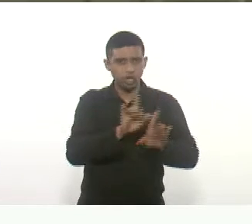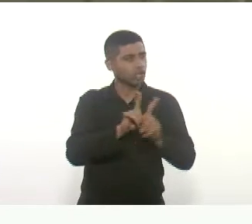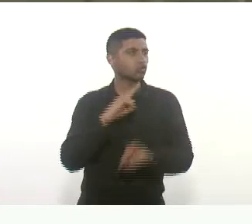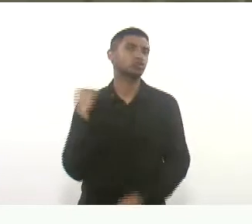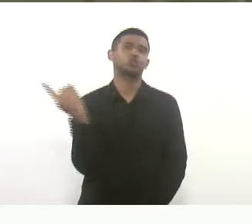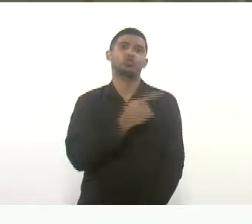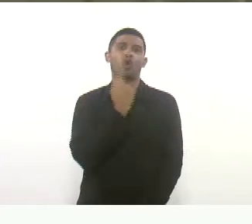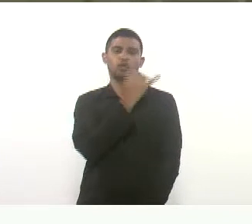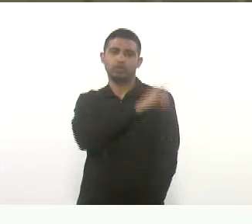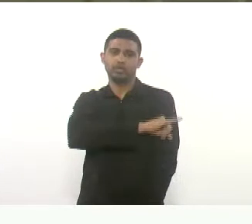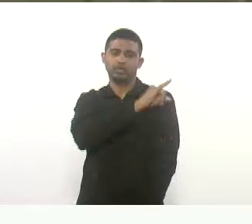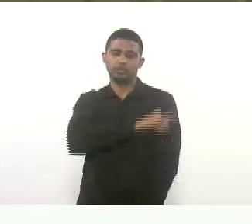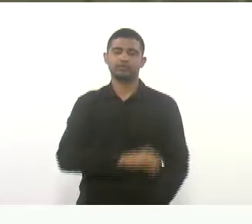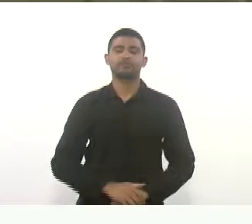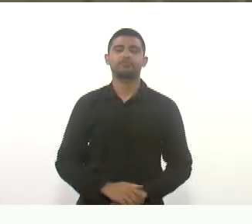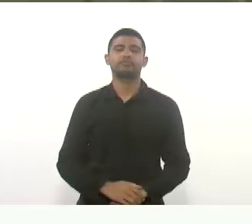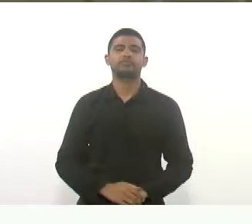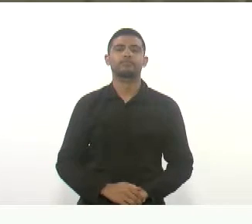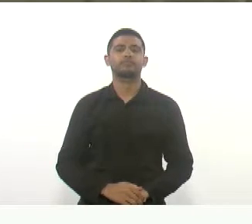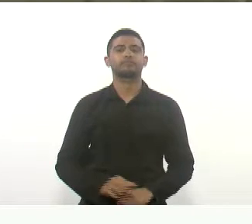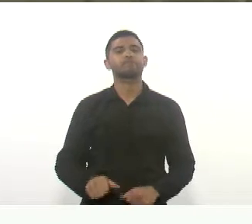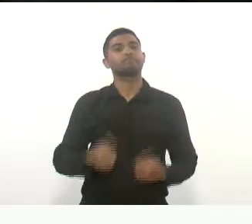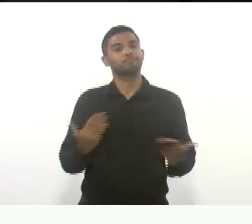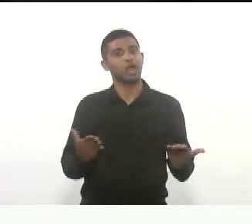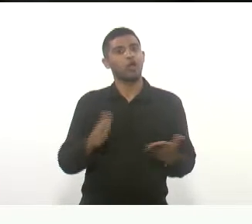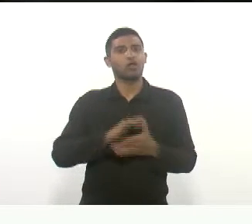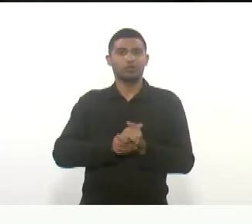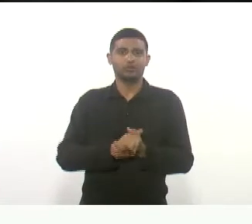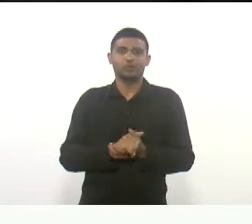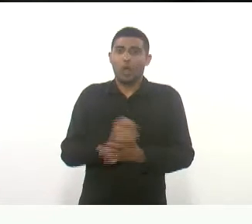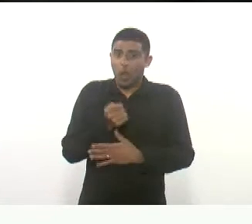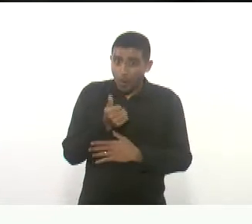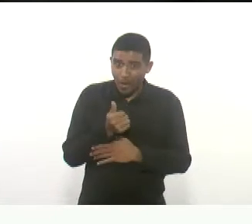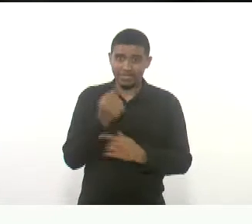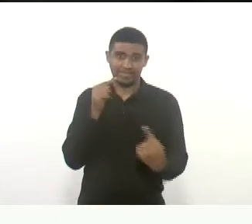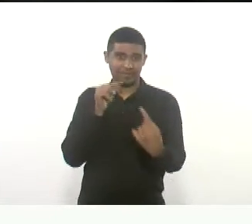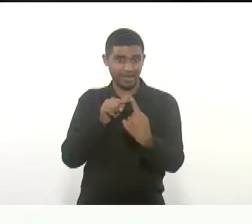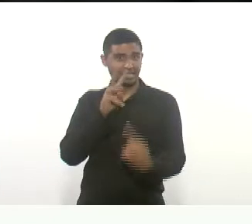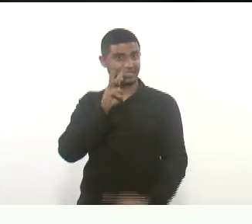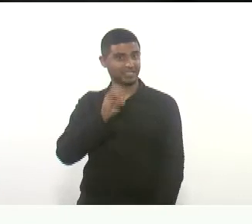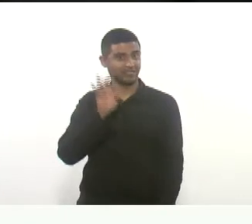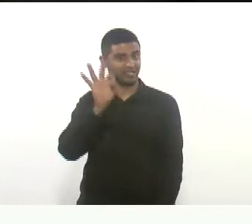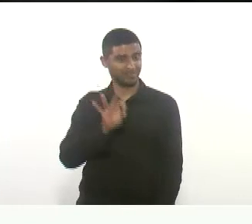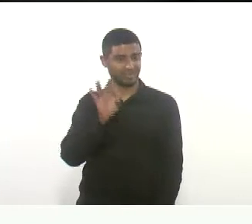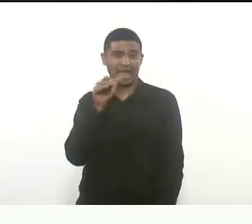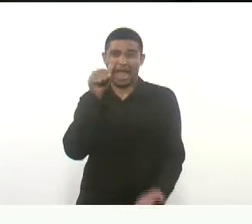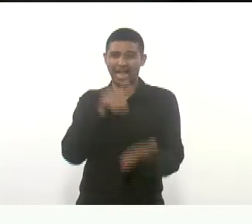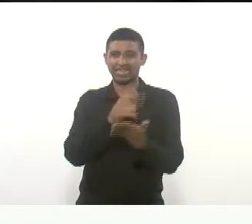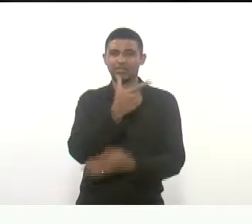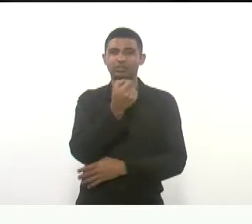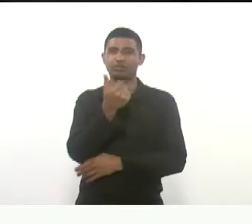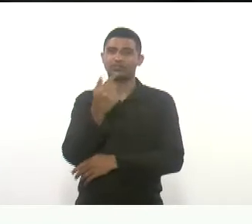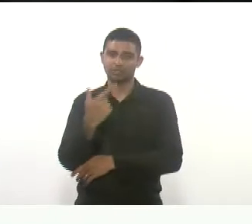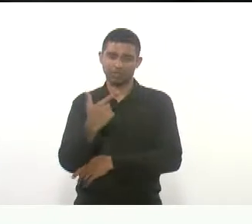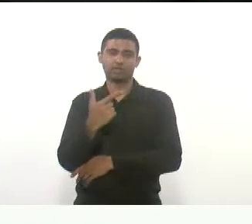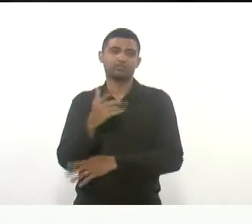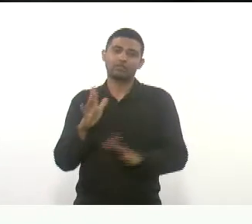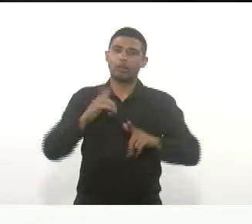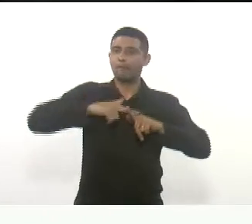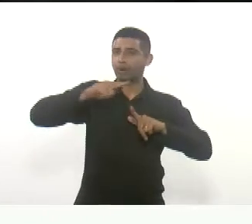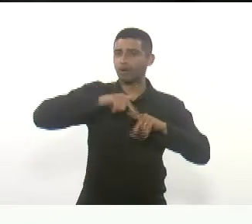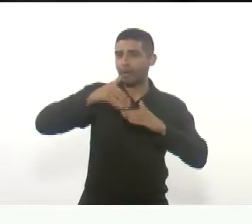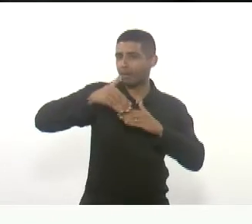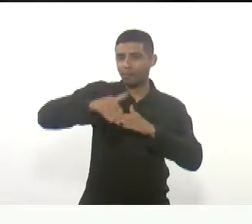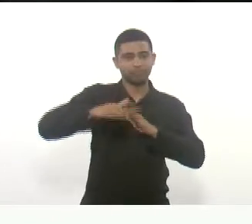um todo. Então, estamos quase na meta de 50%, que era 50% até 2024. Então, acho que não teremos